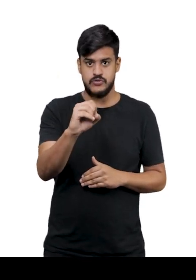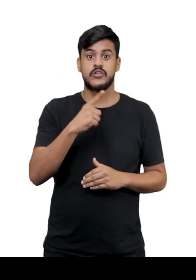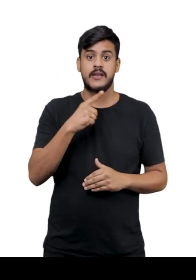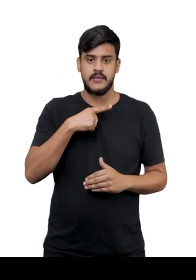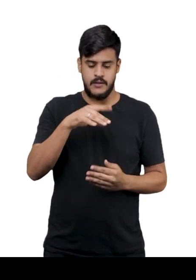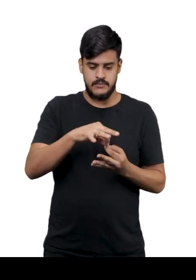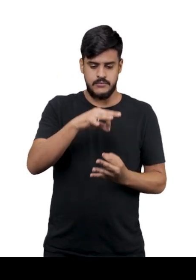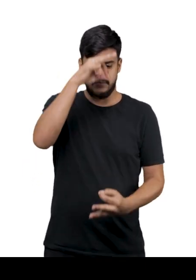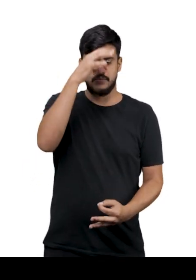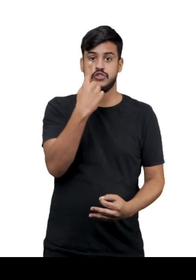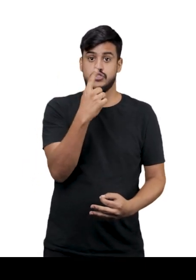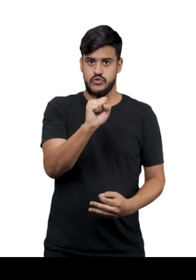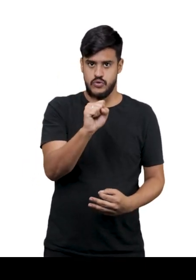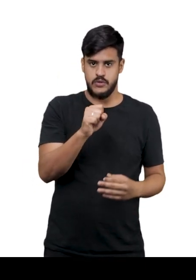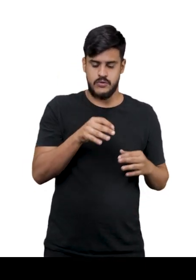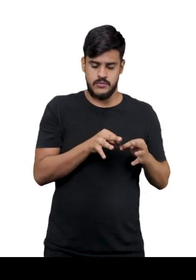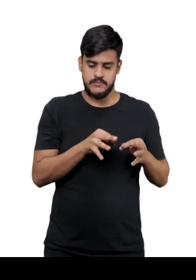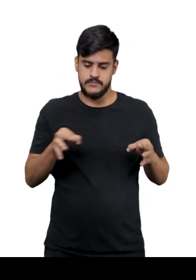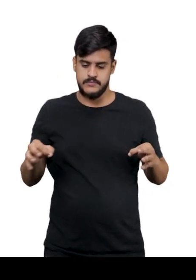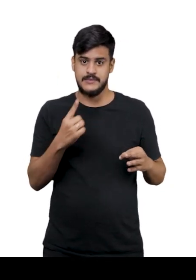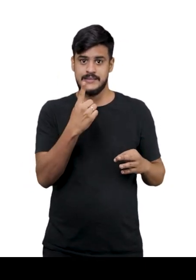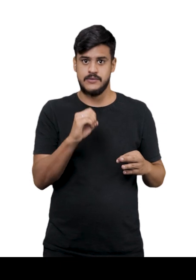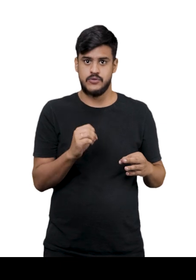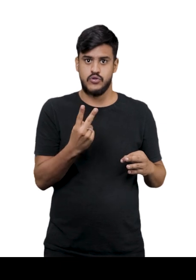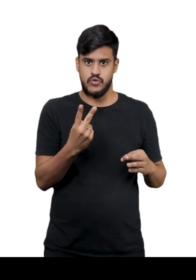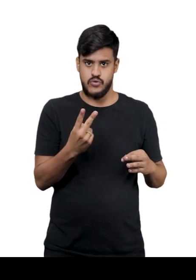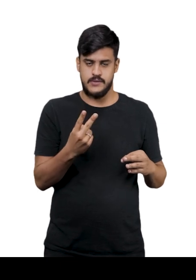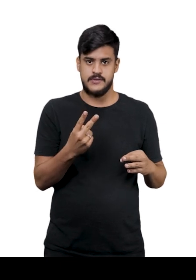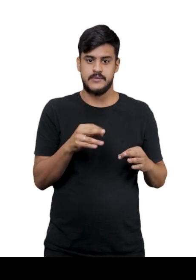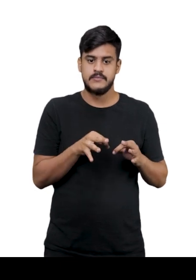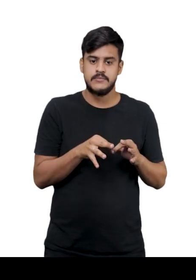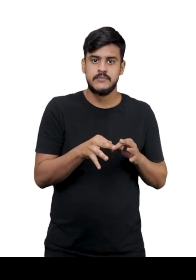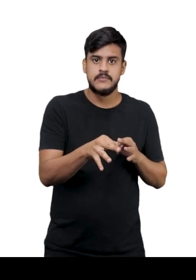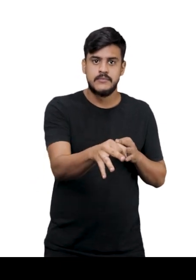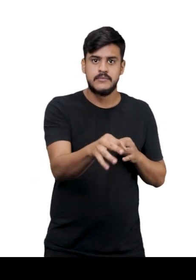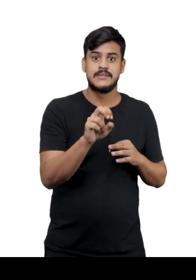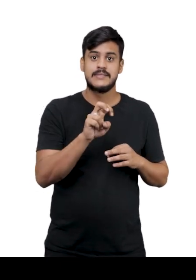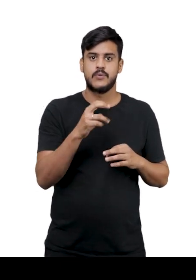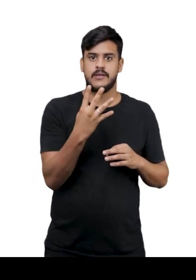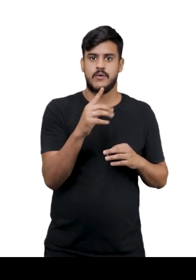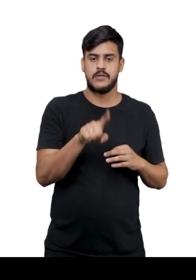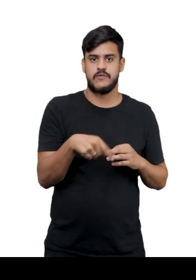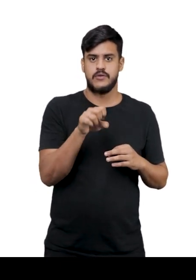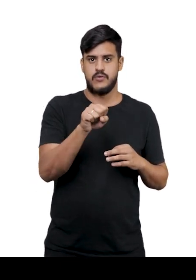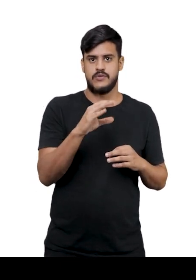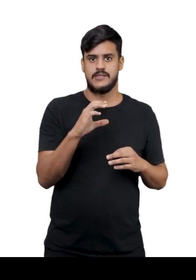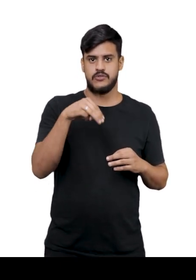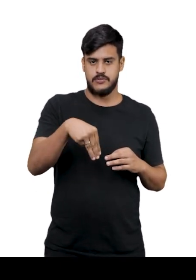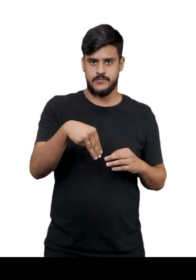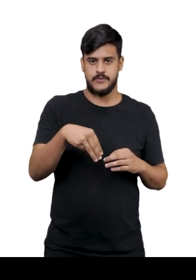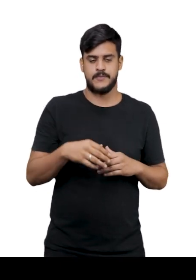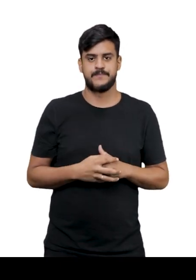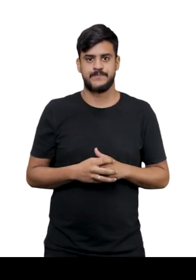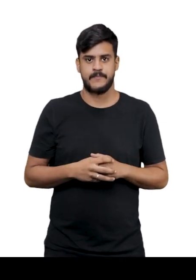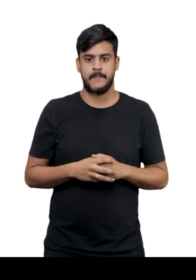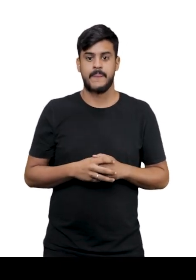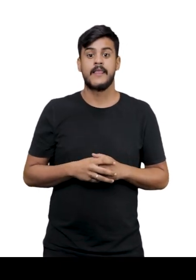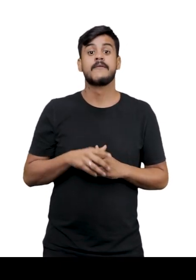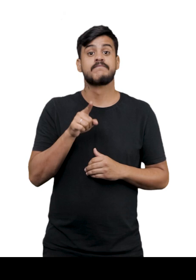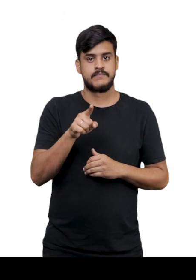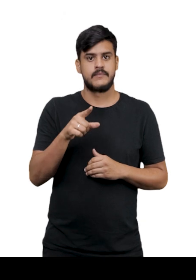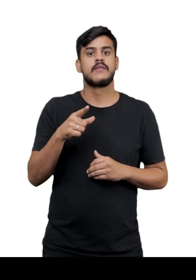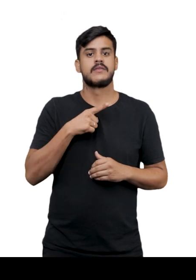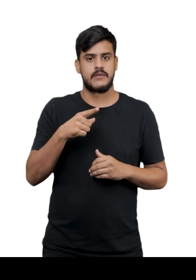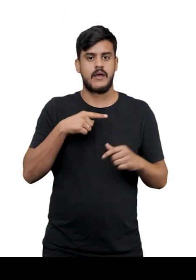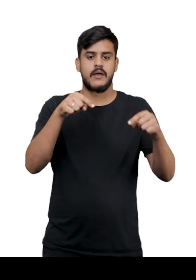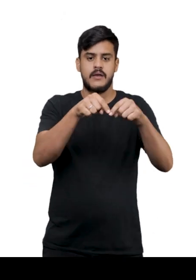18 centímetros de altura por 102 de largura e 54,8 de profundidade. Ela